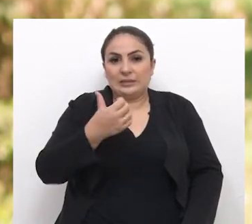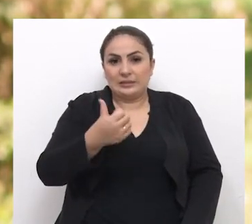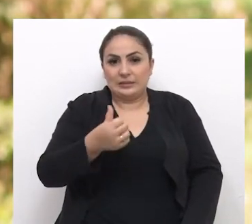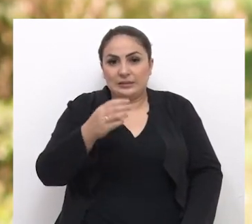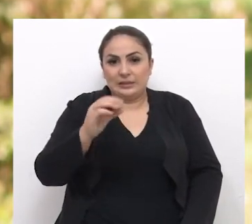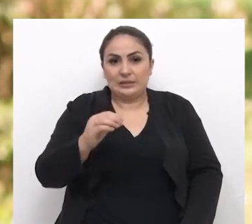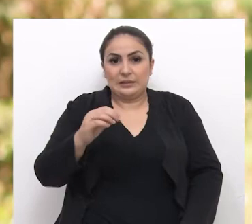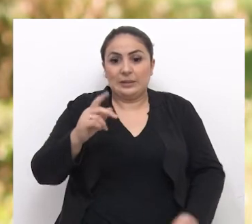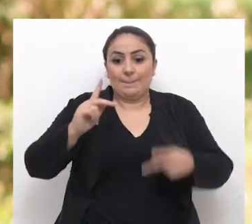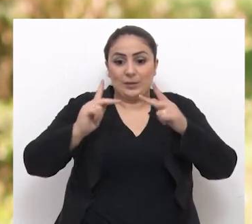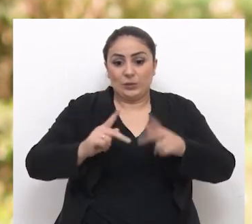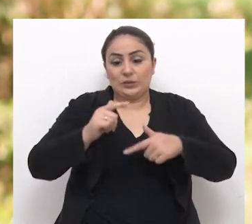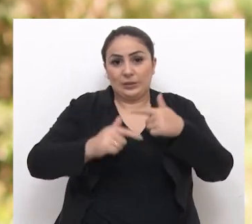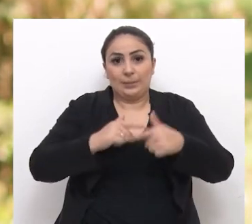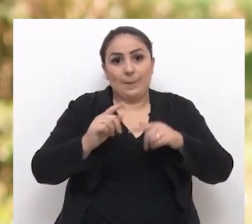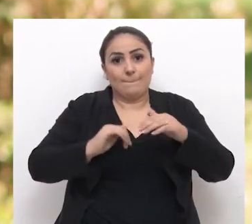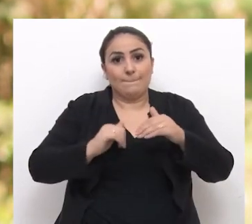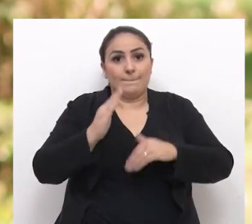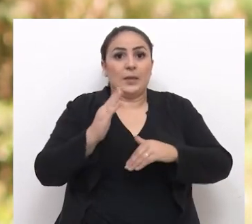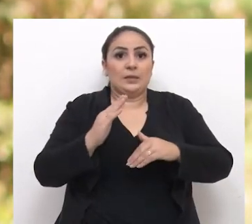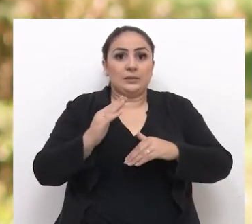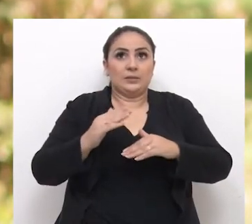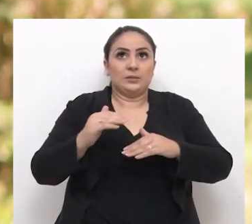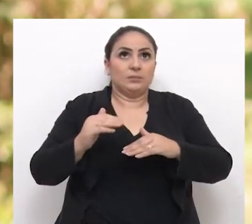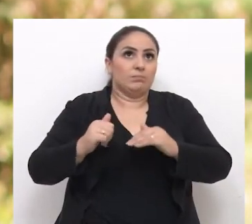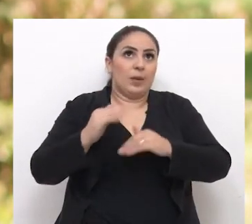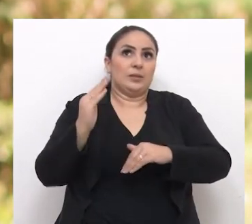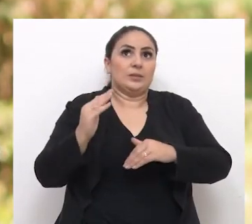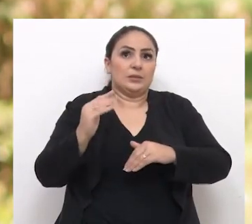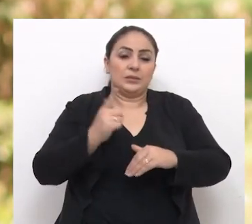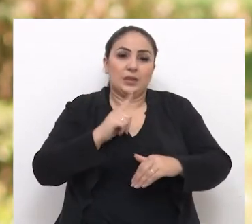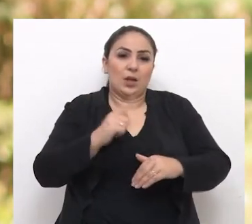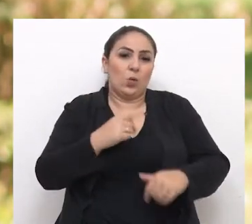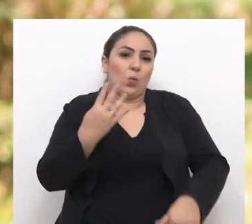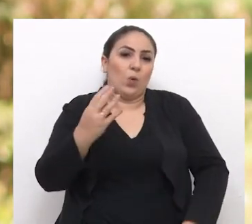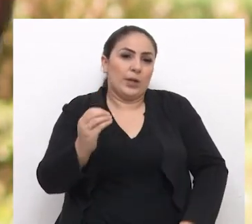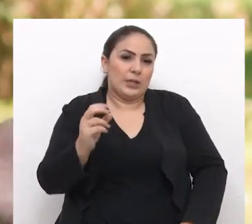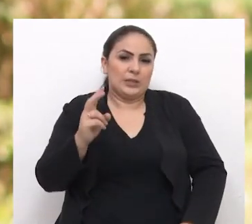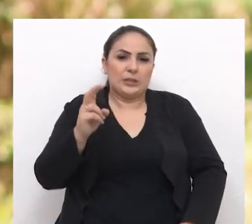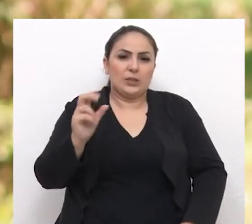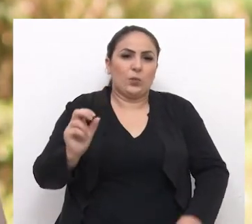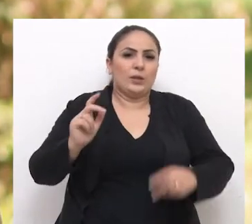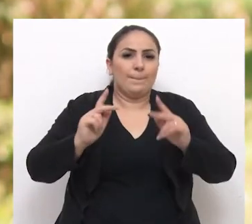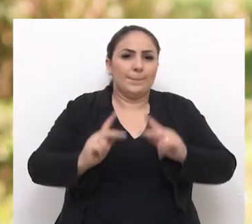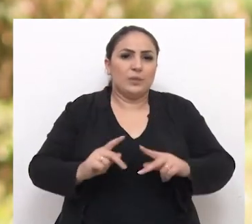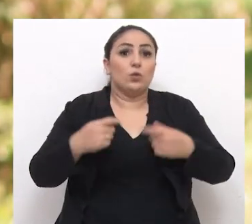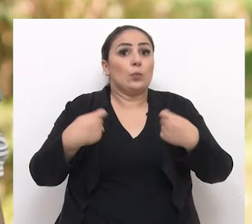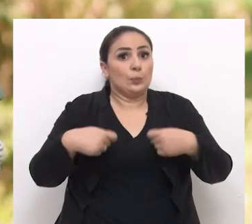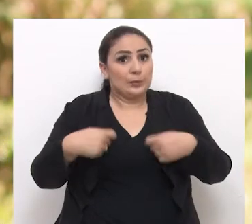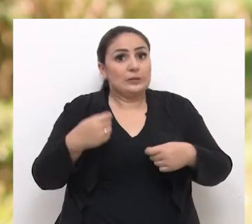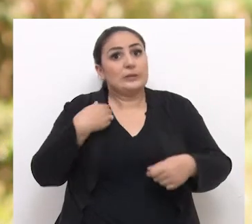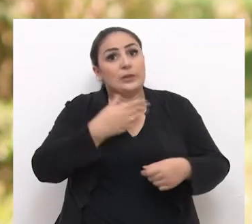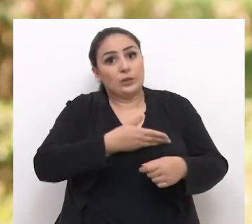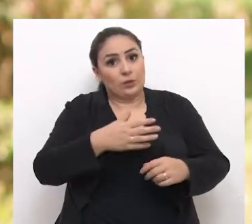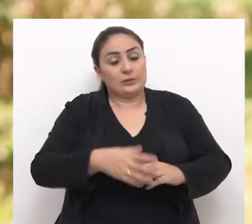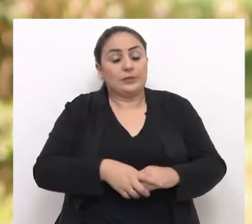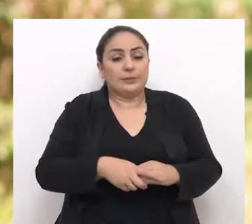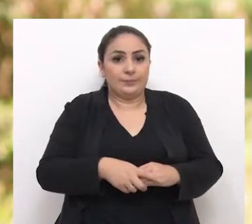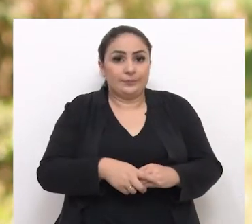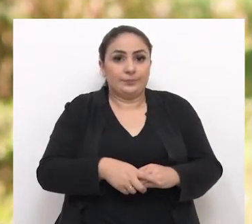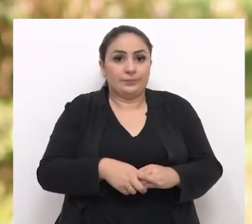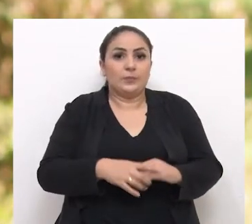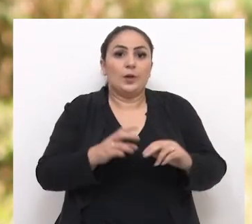60 cooperados, mas atrás de nós tem mais 40, 50 pessoas que precisam de